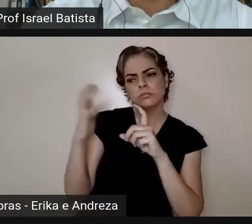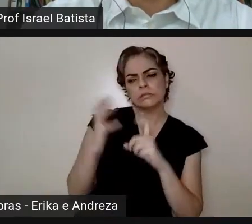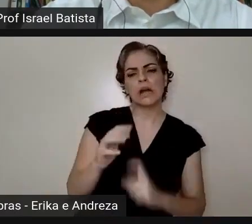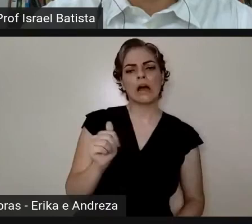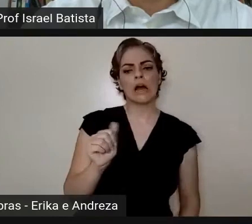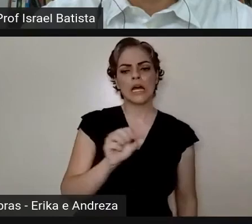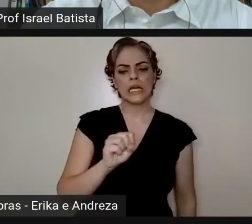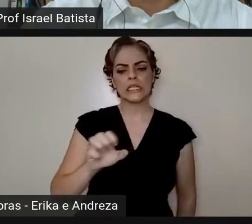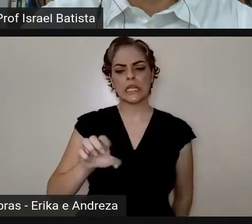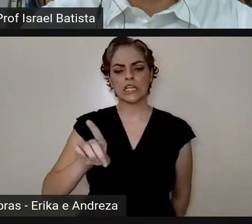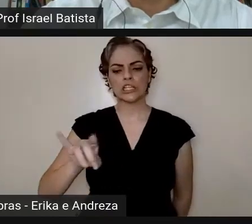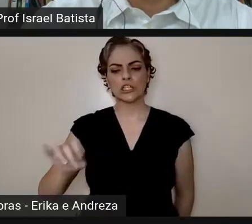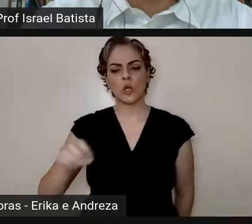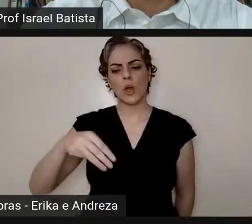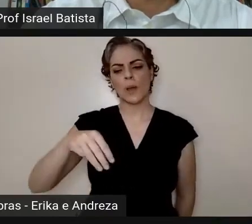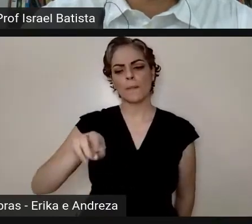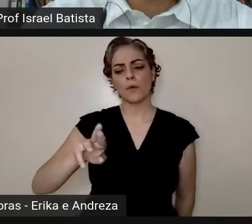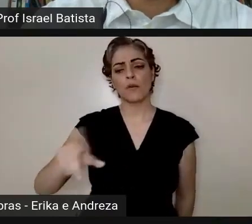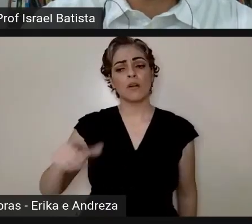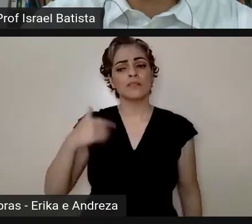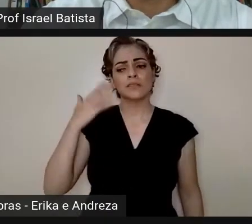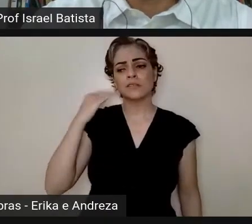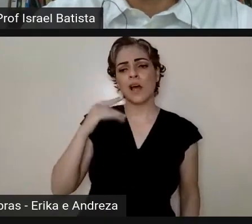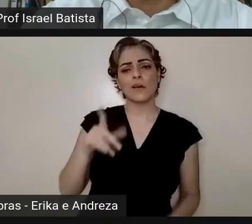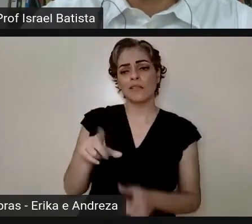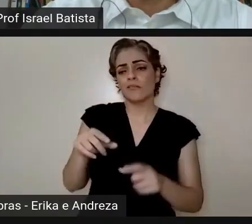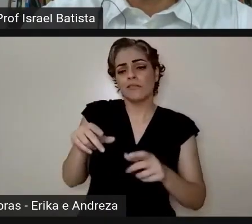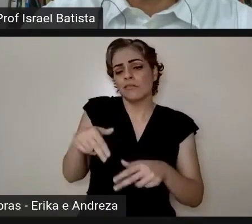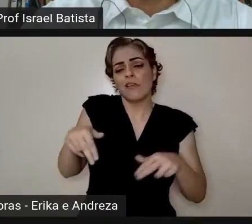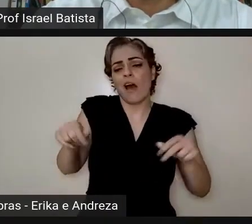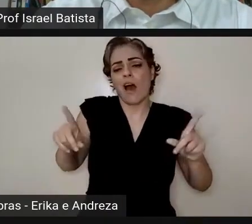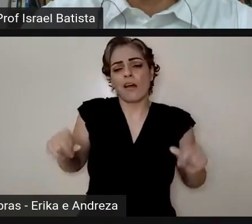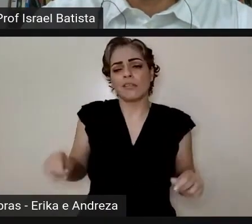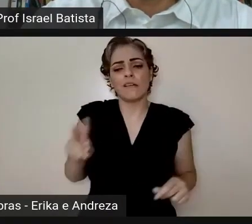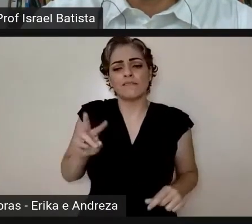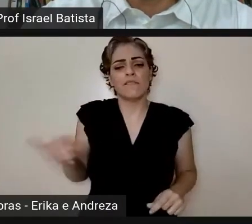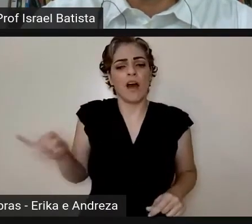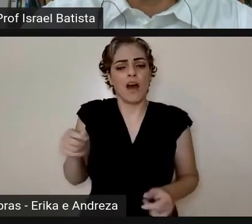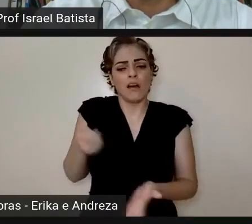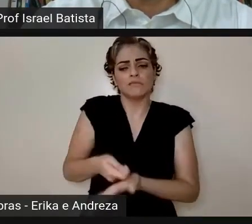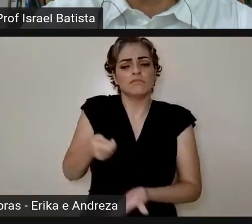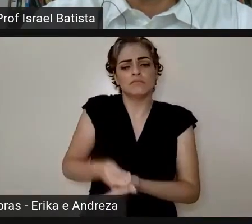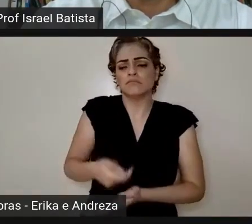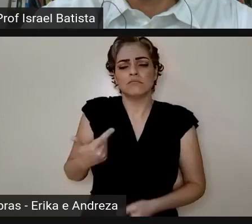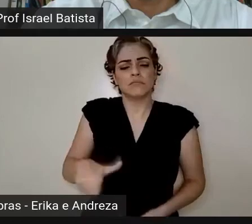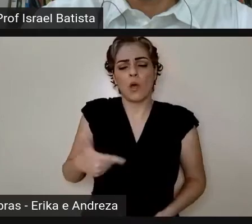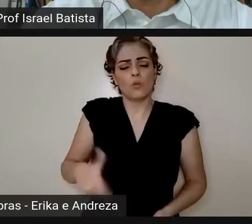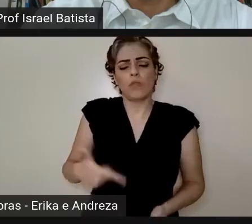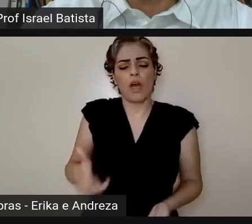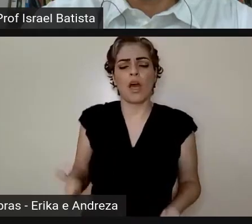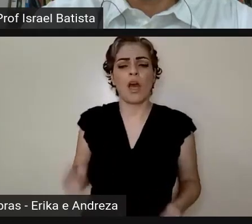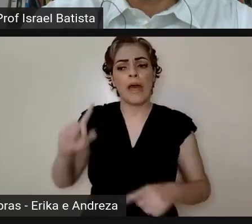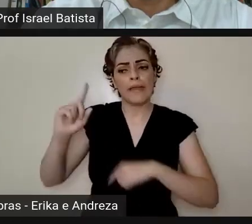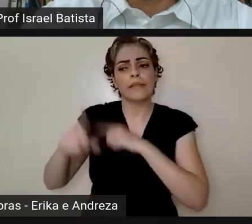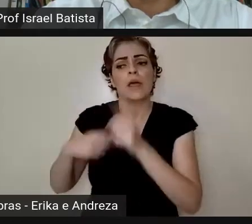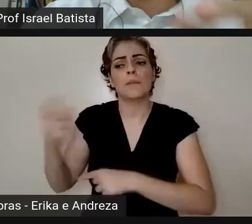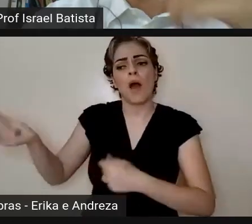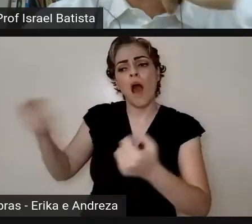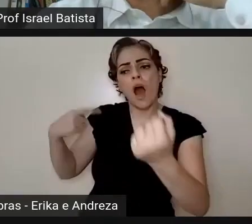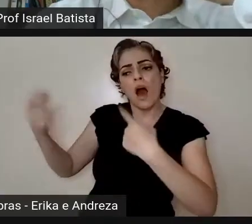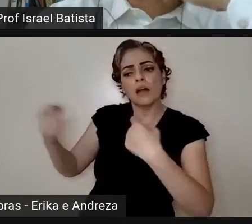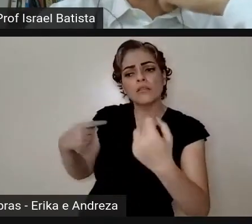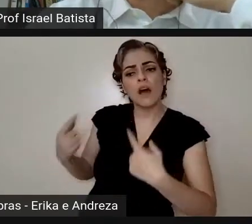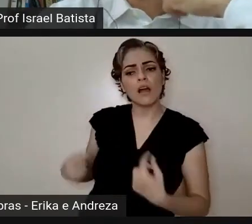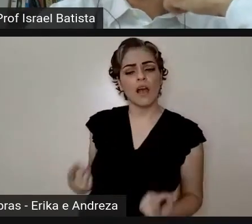judiciário, porque eles sabem que não vai dar em nada, né? A punição ela não é rigorosa e depois eles vão ser perseguidos ali por esses